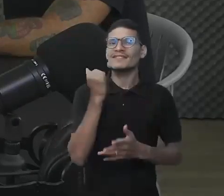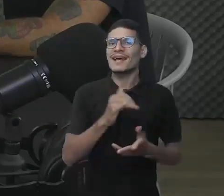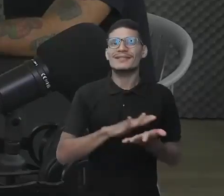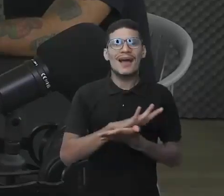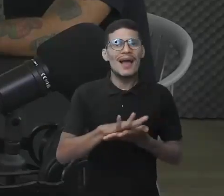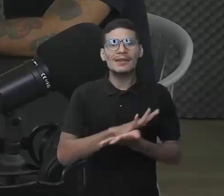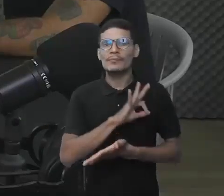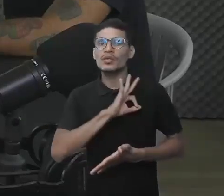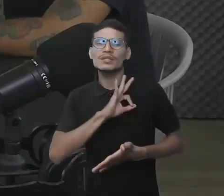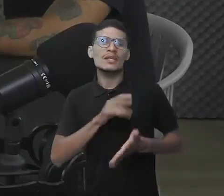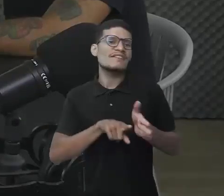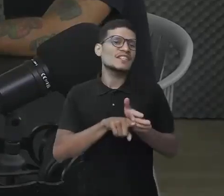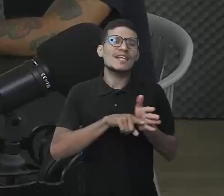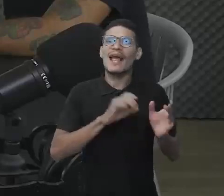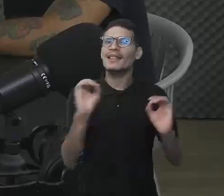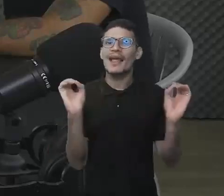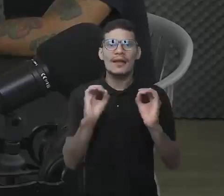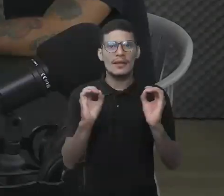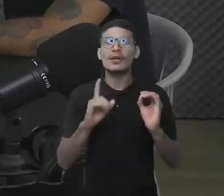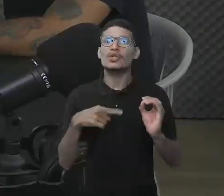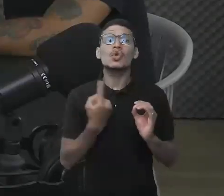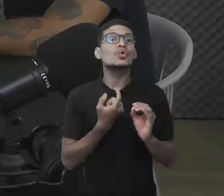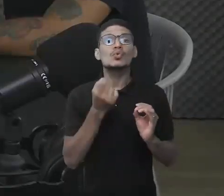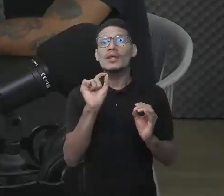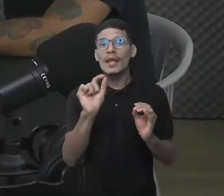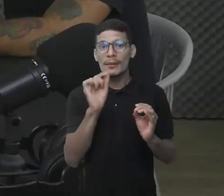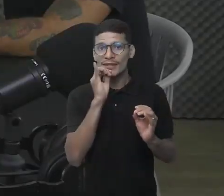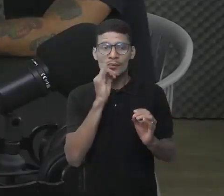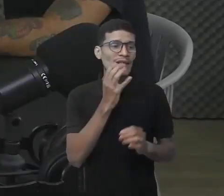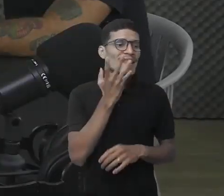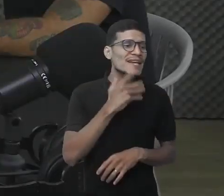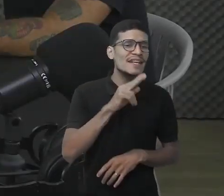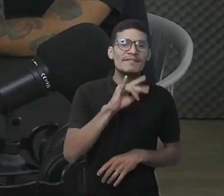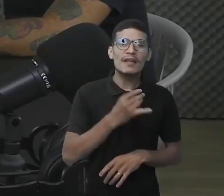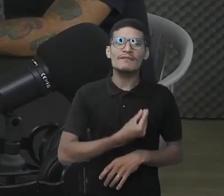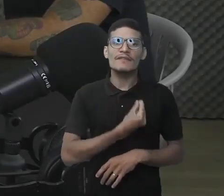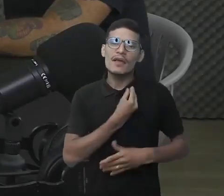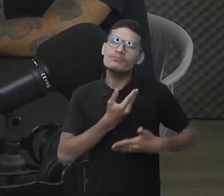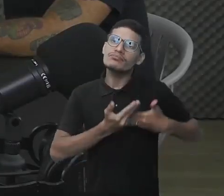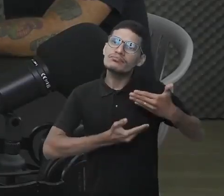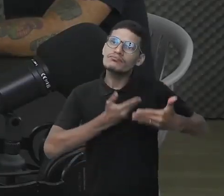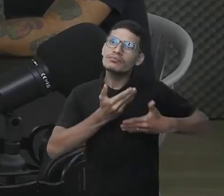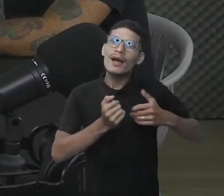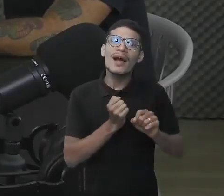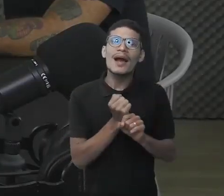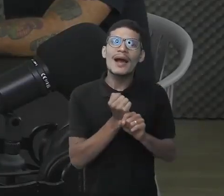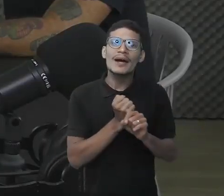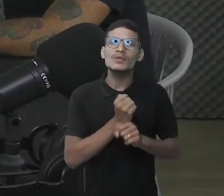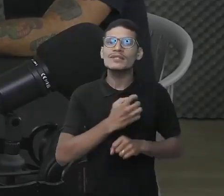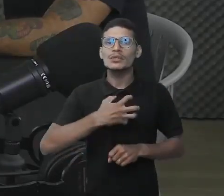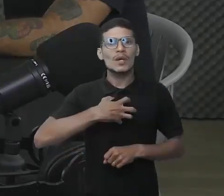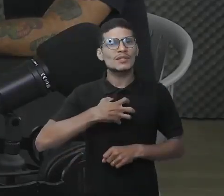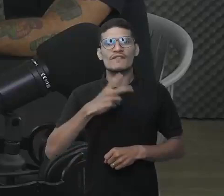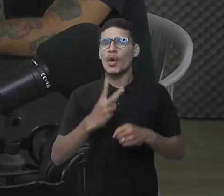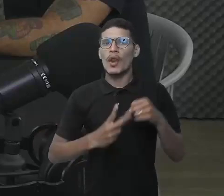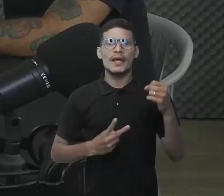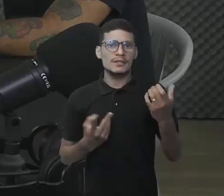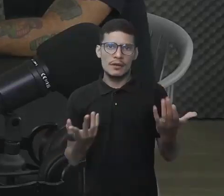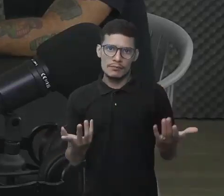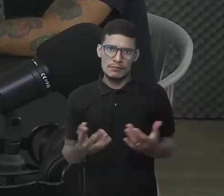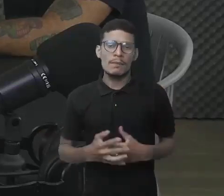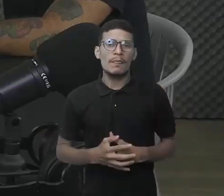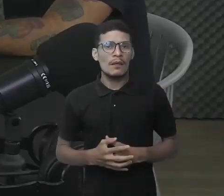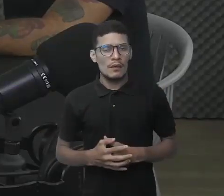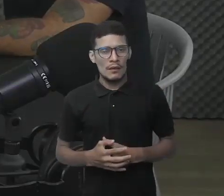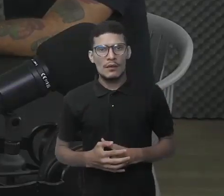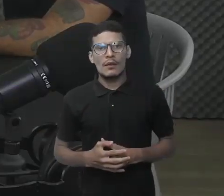investigar? Nós estamos entregando a criança para viver anos e mais anos sob uma situação de violência, não é mesmo?